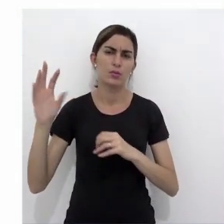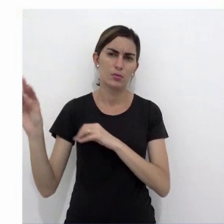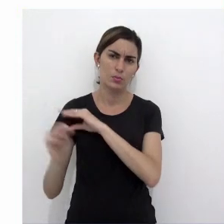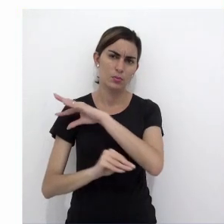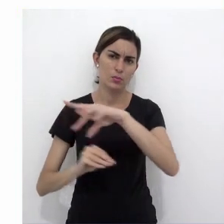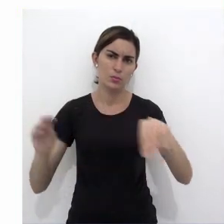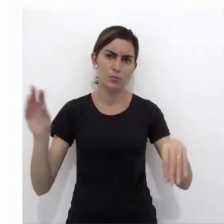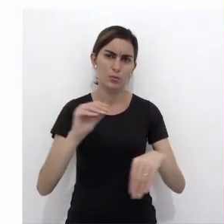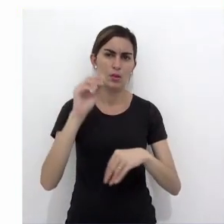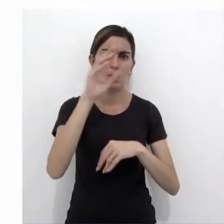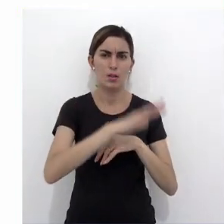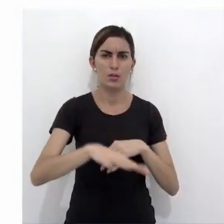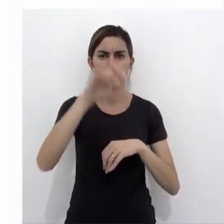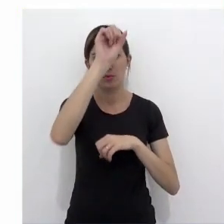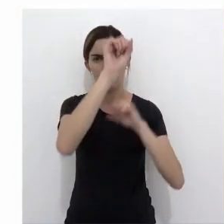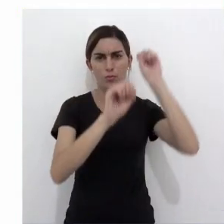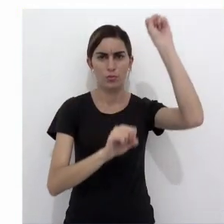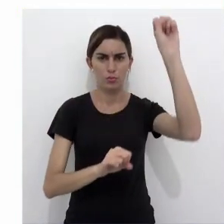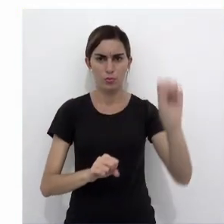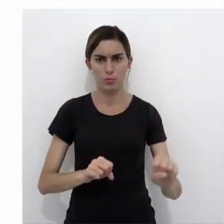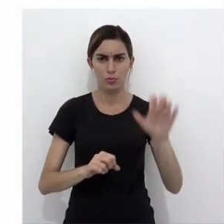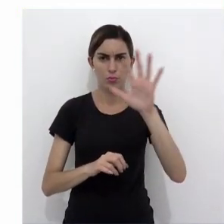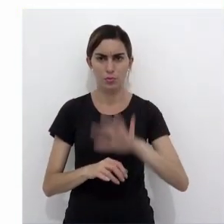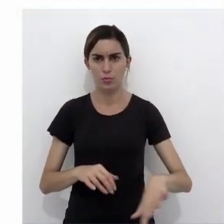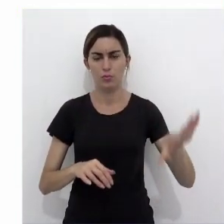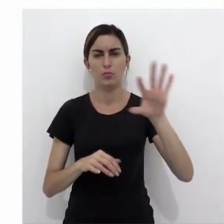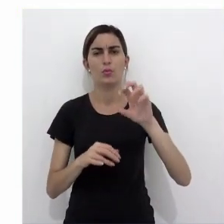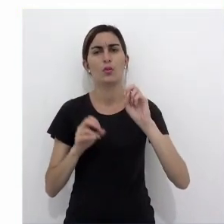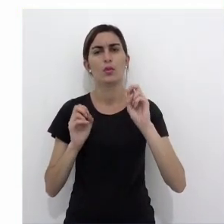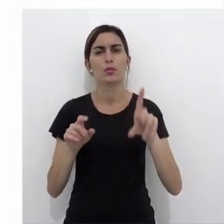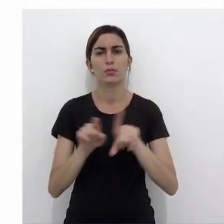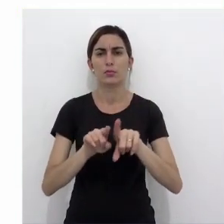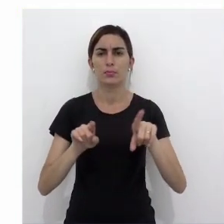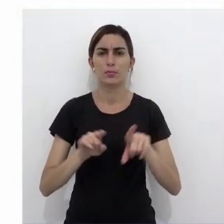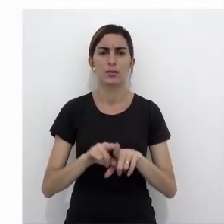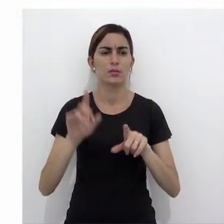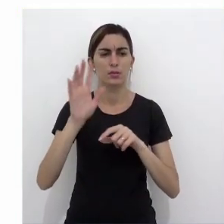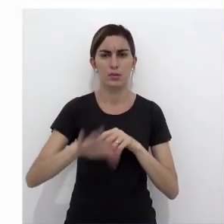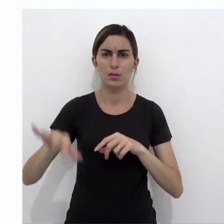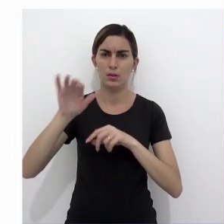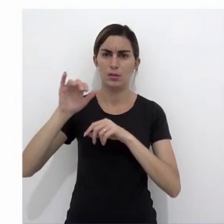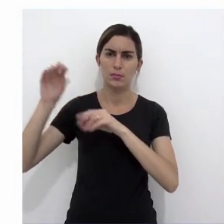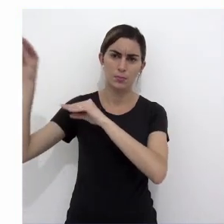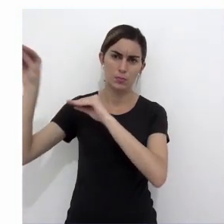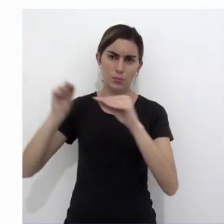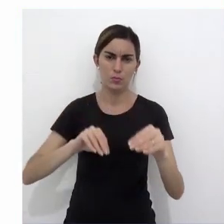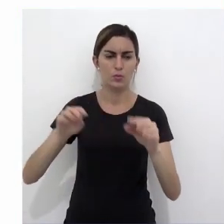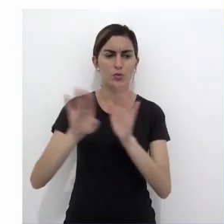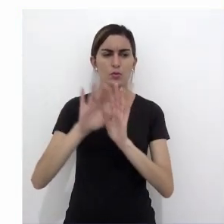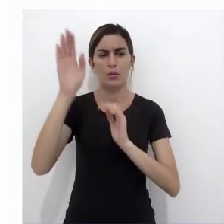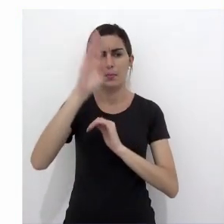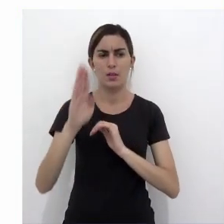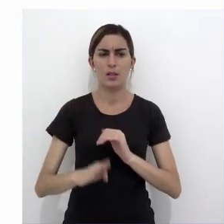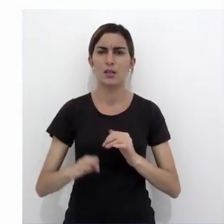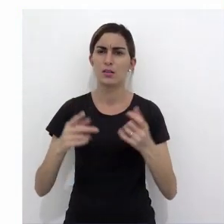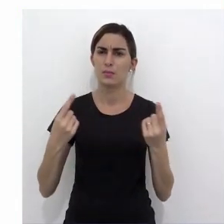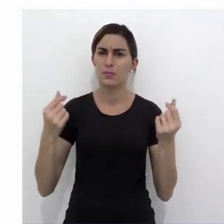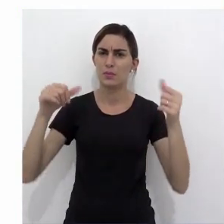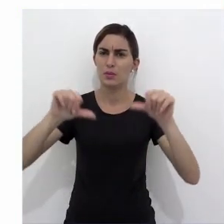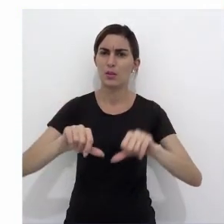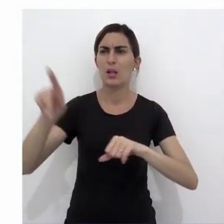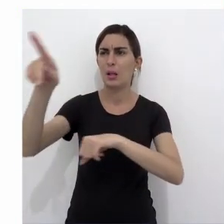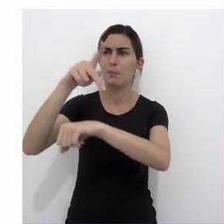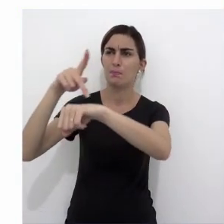sul. Ok? E esses imigrantes vinham para o Brasil mediante as crises que seus países